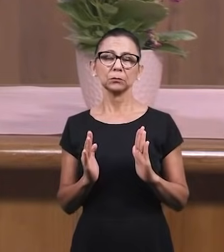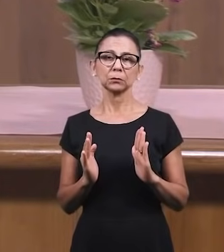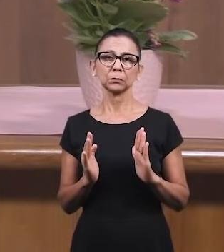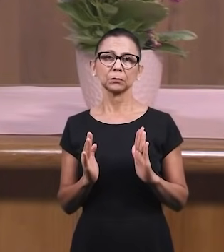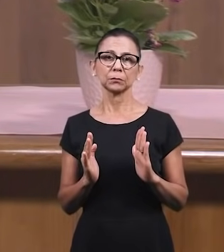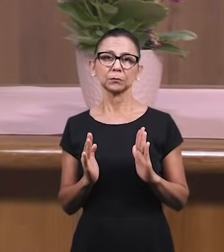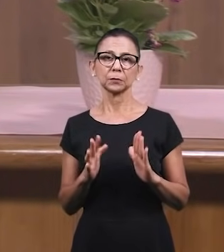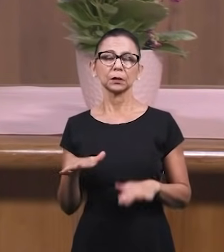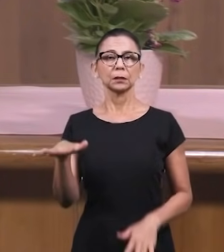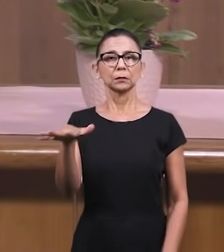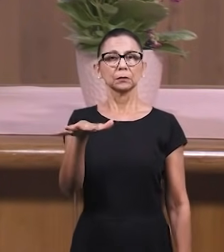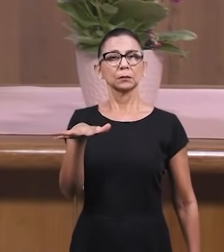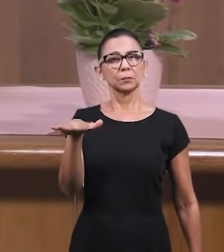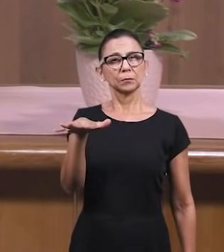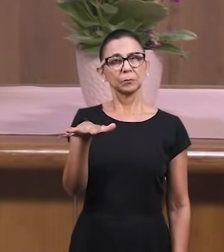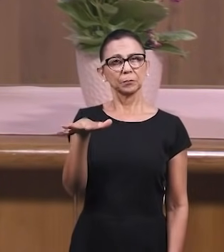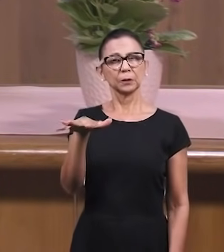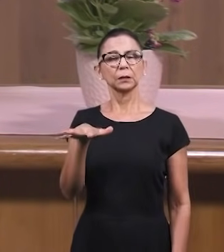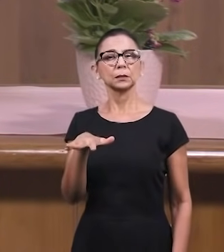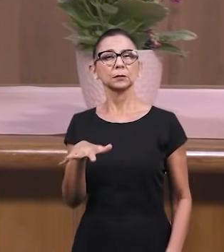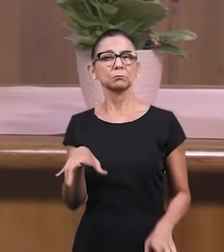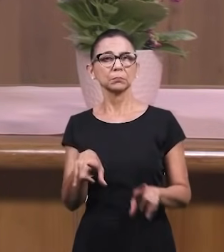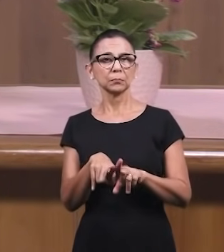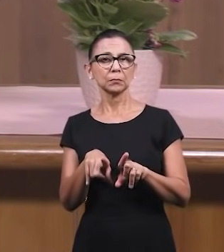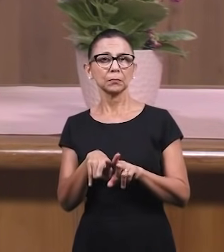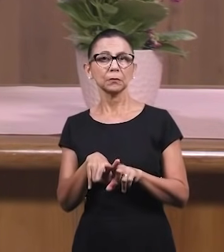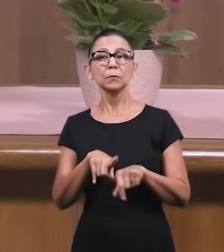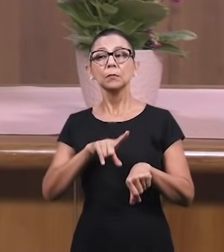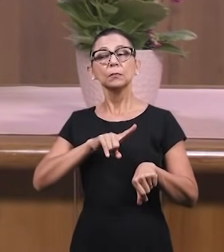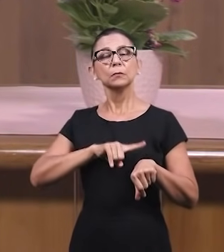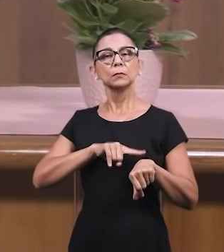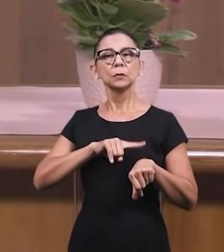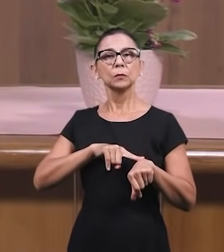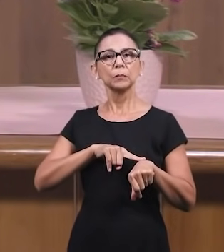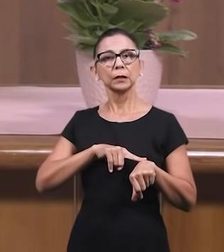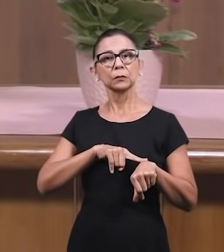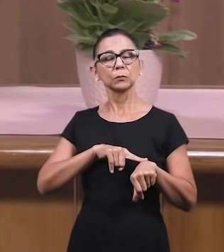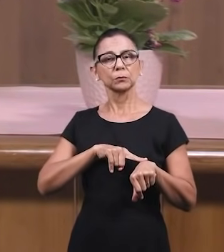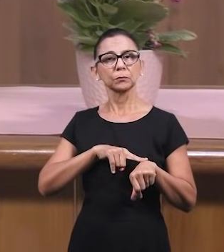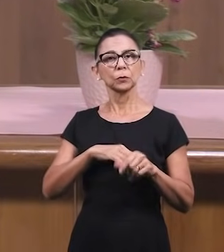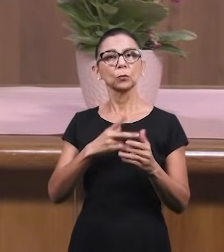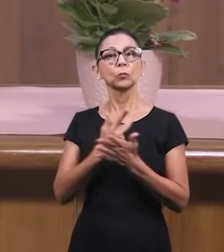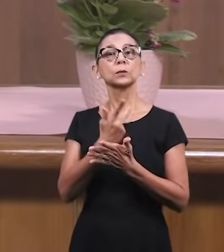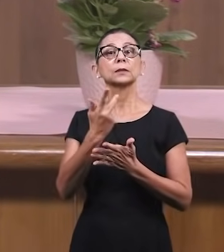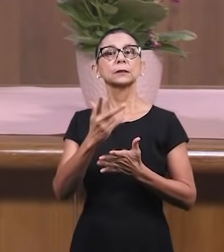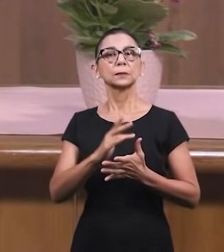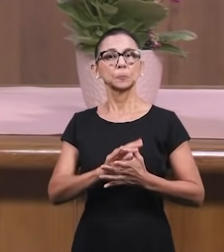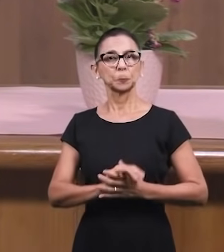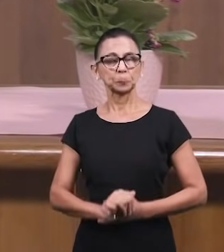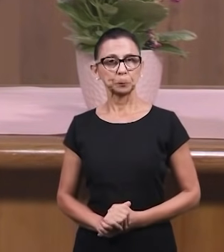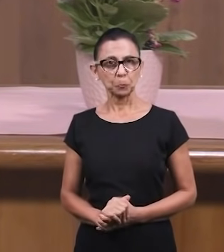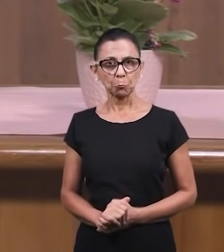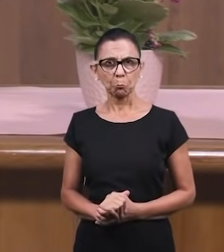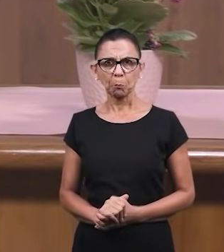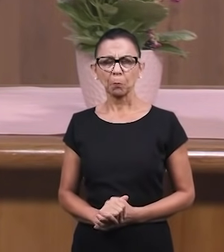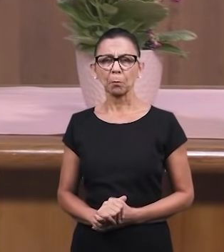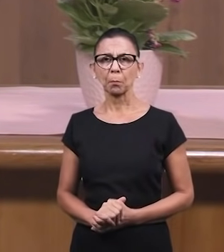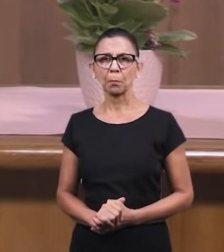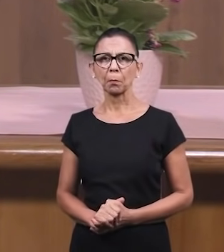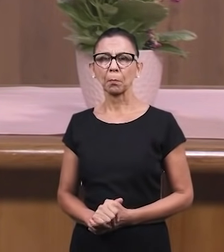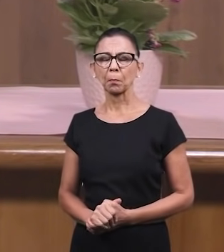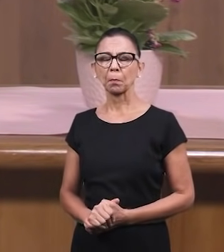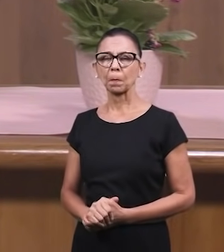no espaço e também a circunstância em que se deu este fato. Jesus tivera um